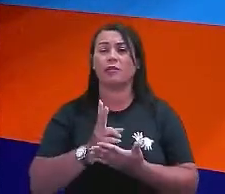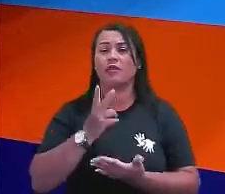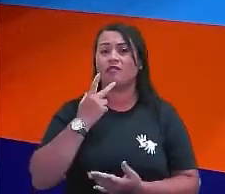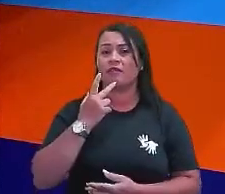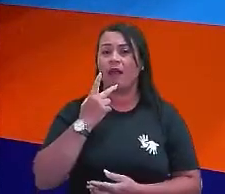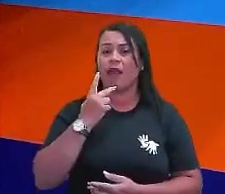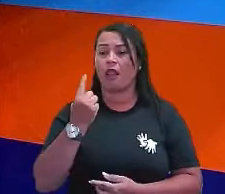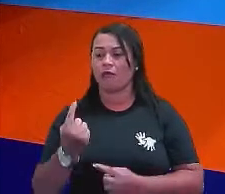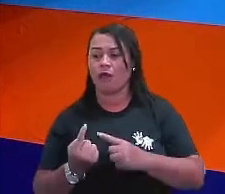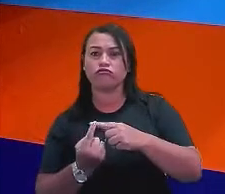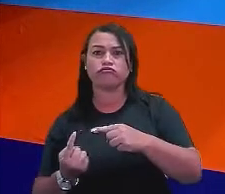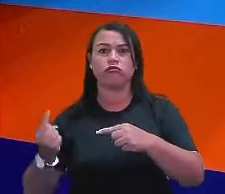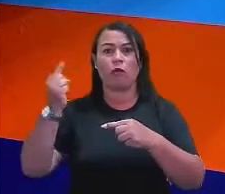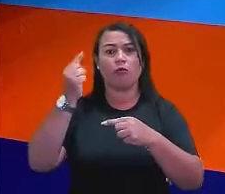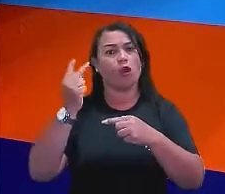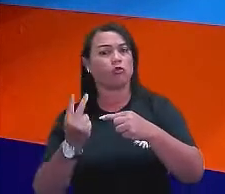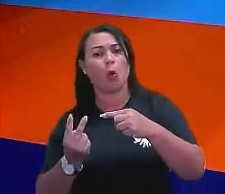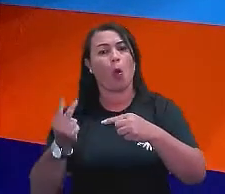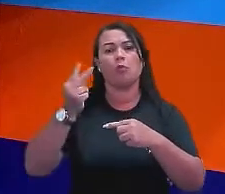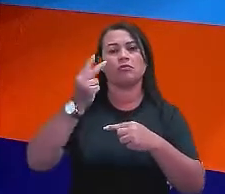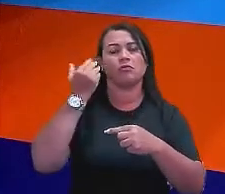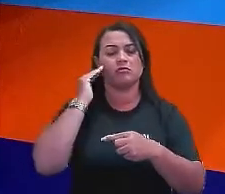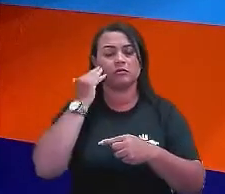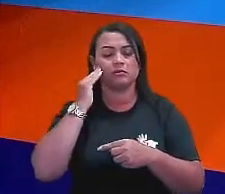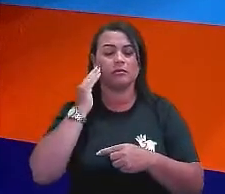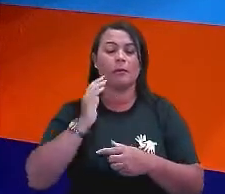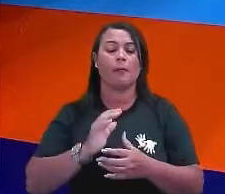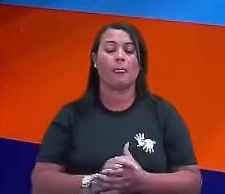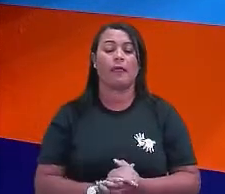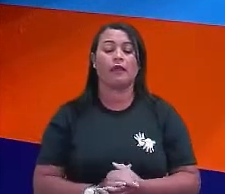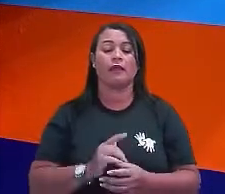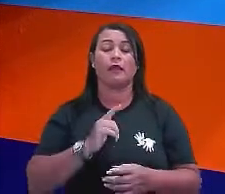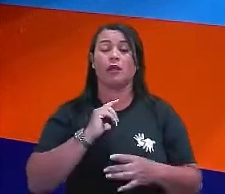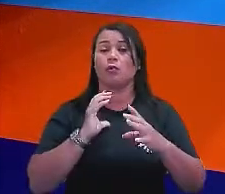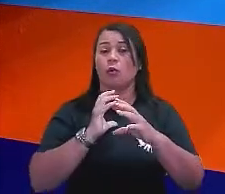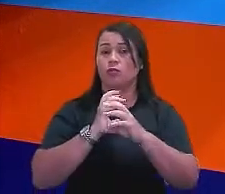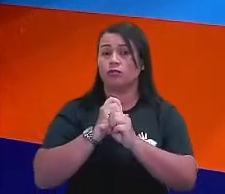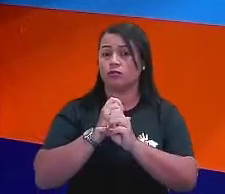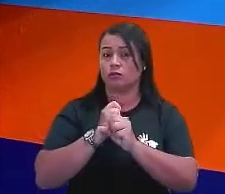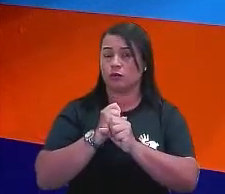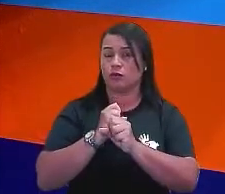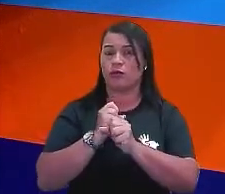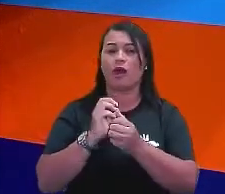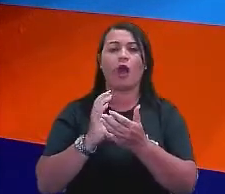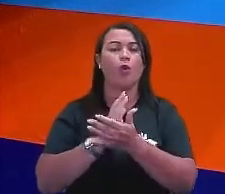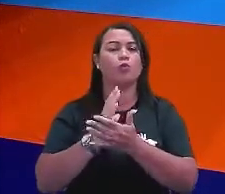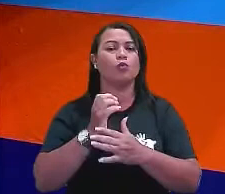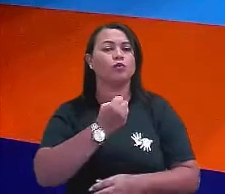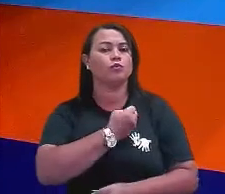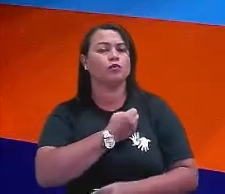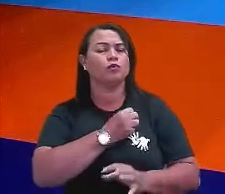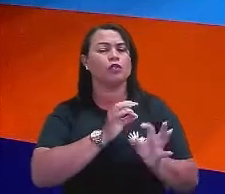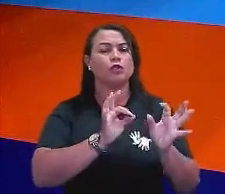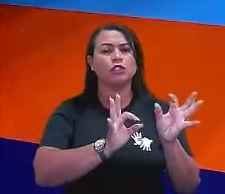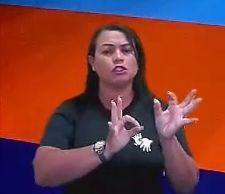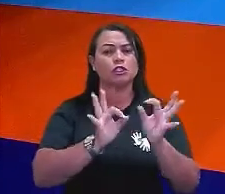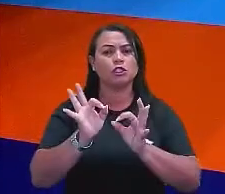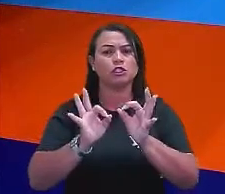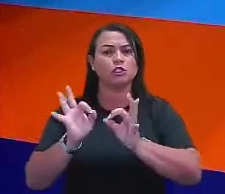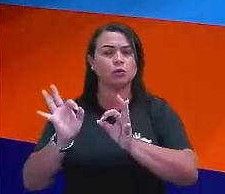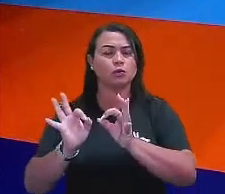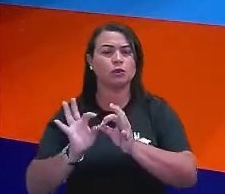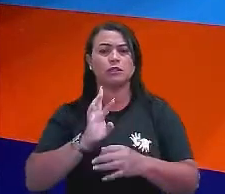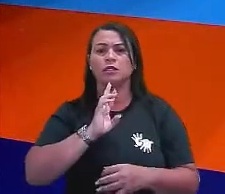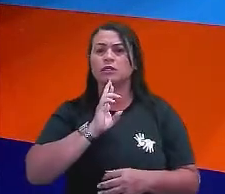vai um ou vai dois, tá bom? E ao somar alguns algarismos em uma ordem, caso o